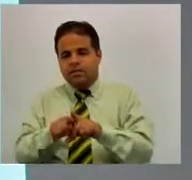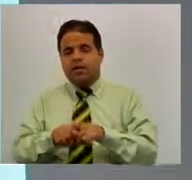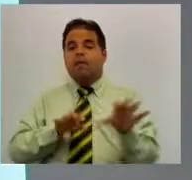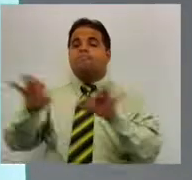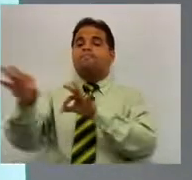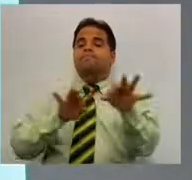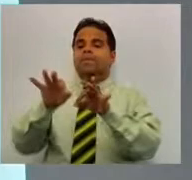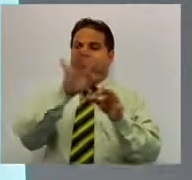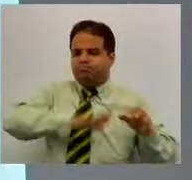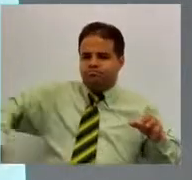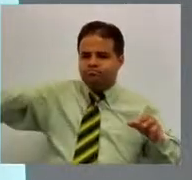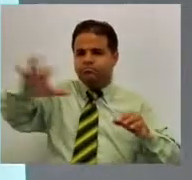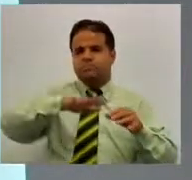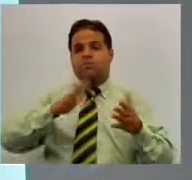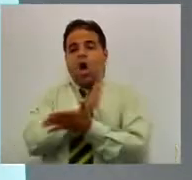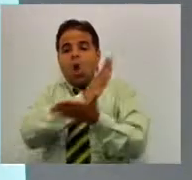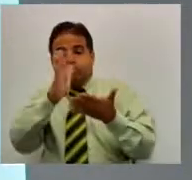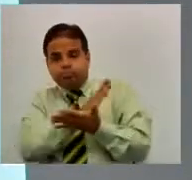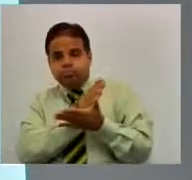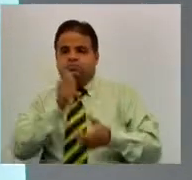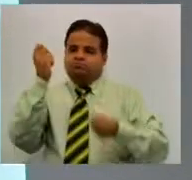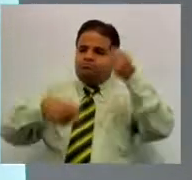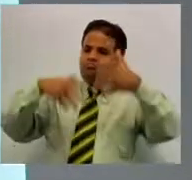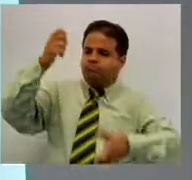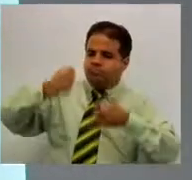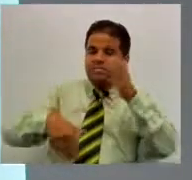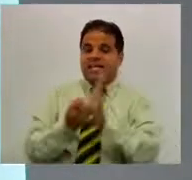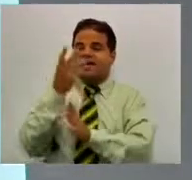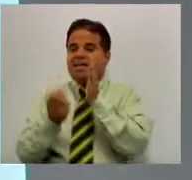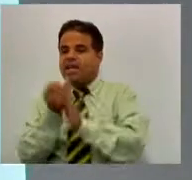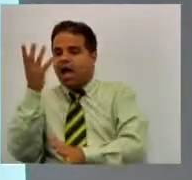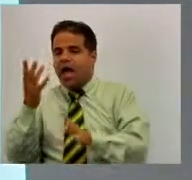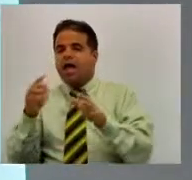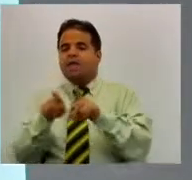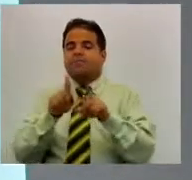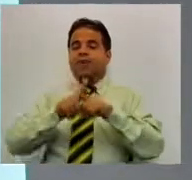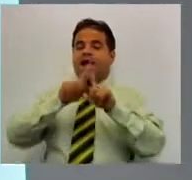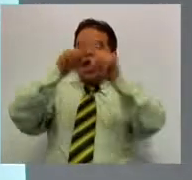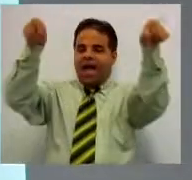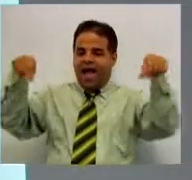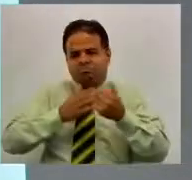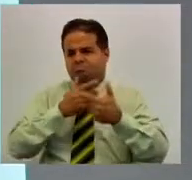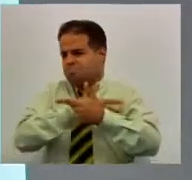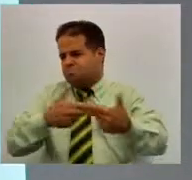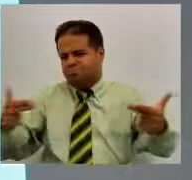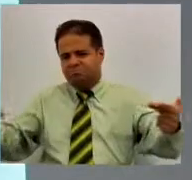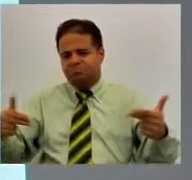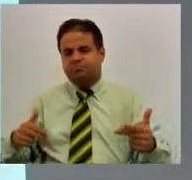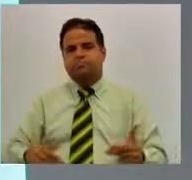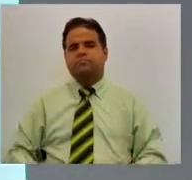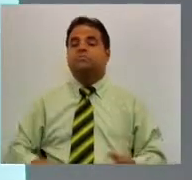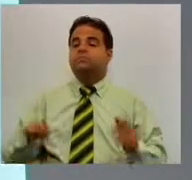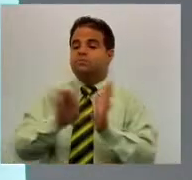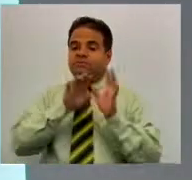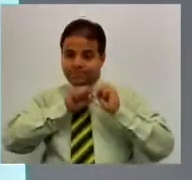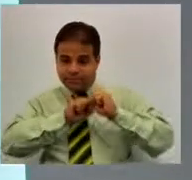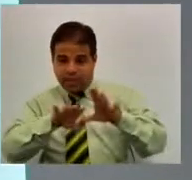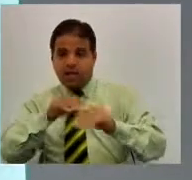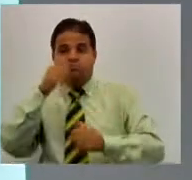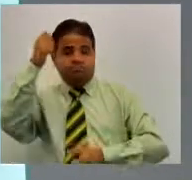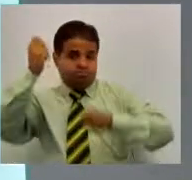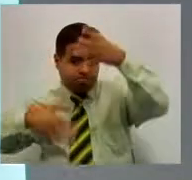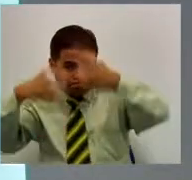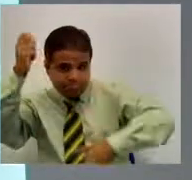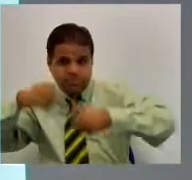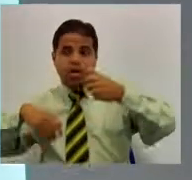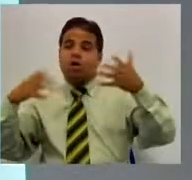Planos regionais, alguns passos foram dados, como por exemplo criar as áreas de planejamento. Então foi dado o primeiro passo, e isso